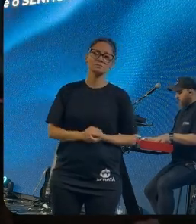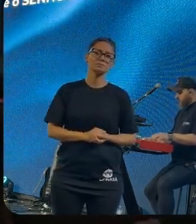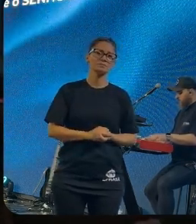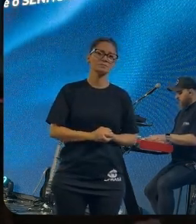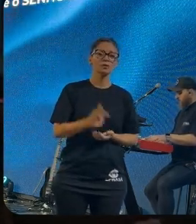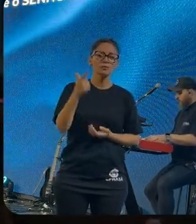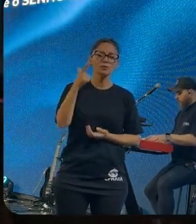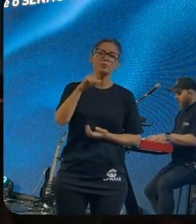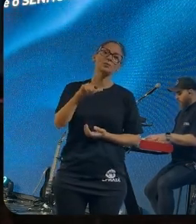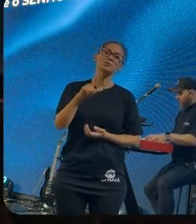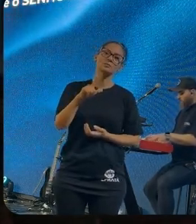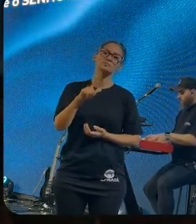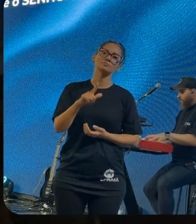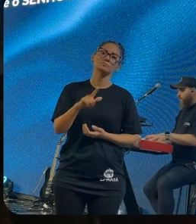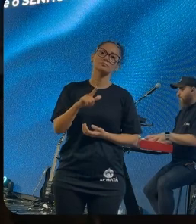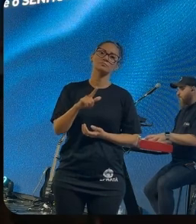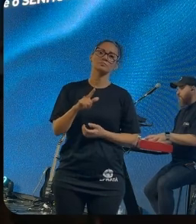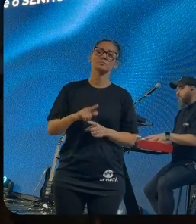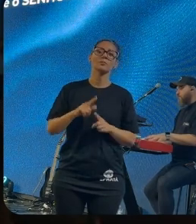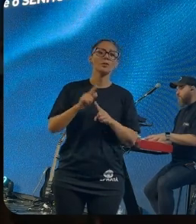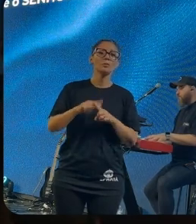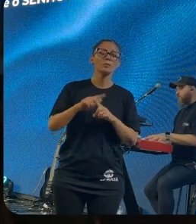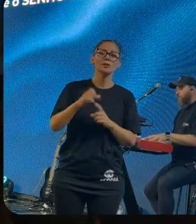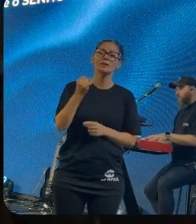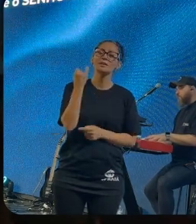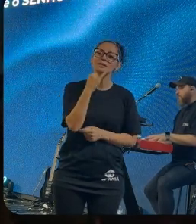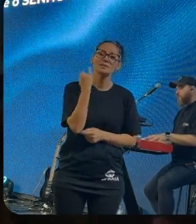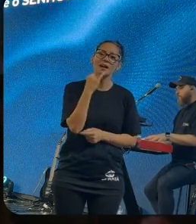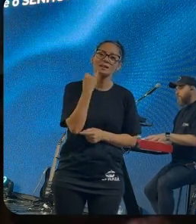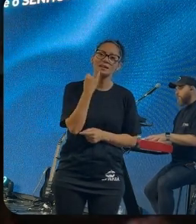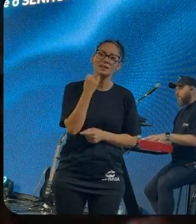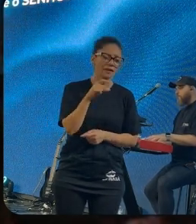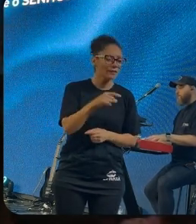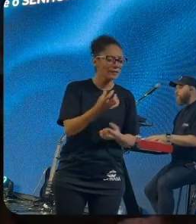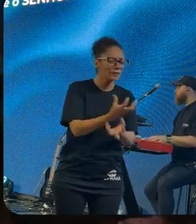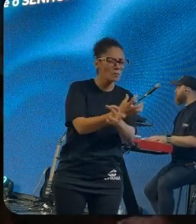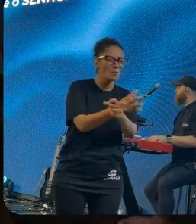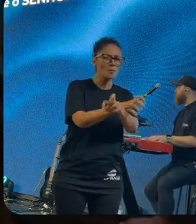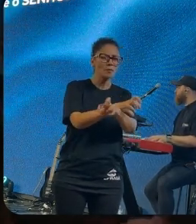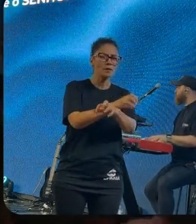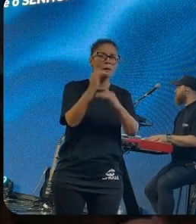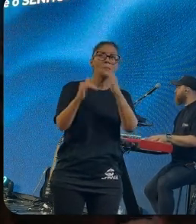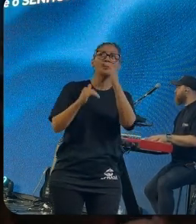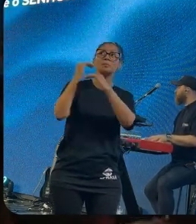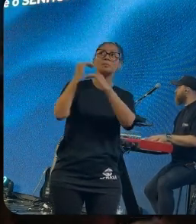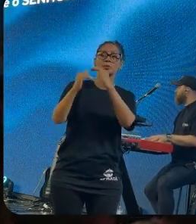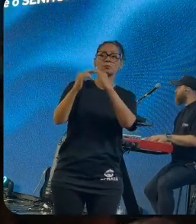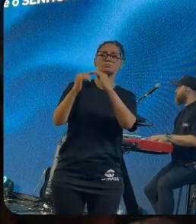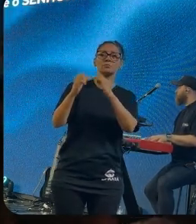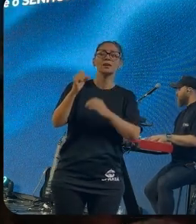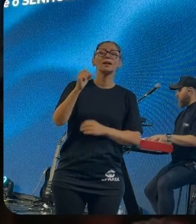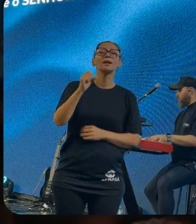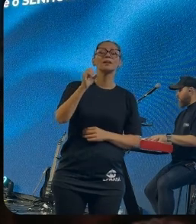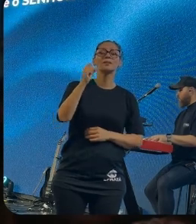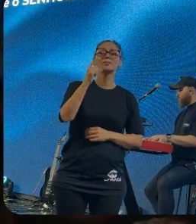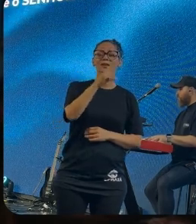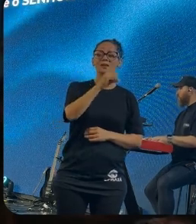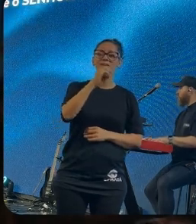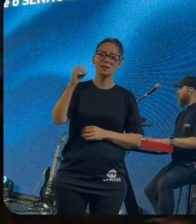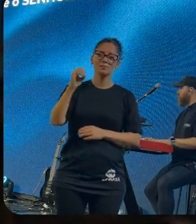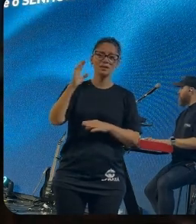Eu vou repetir. Pastor, por que Isaac naquela terra seca, sem vida, prosperou 100 vezes mais? Porque